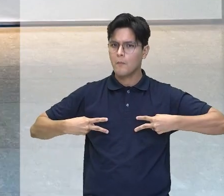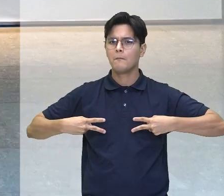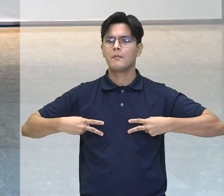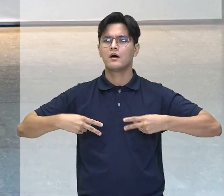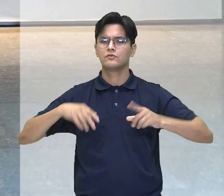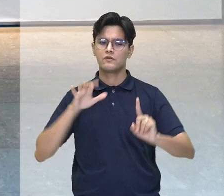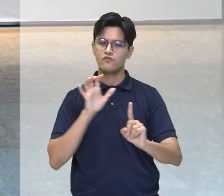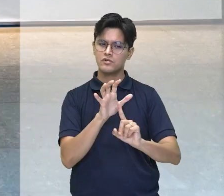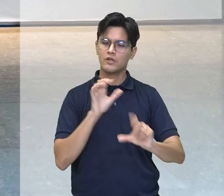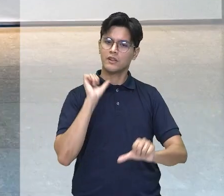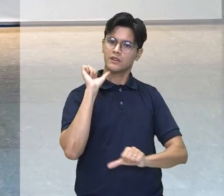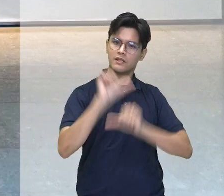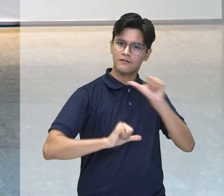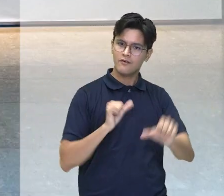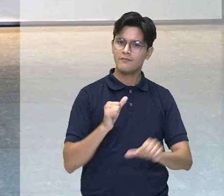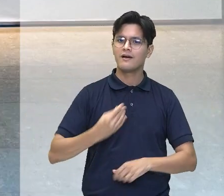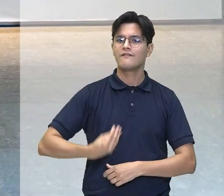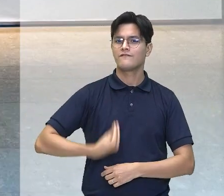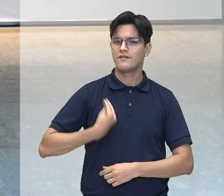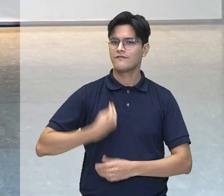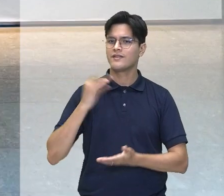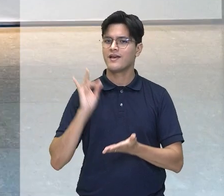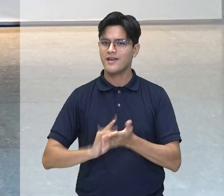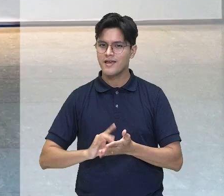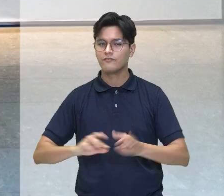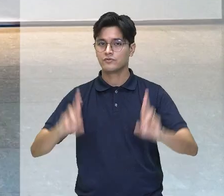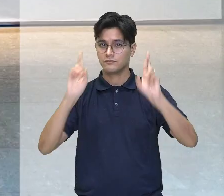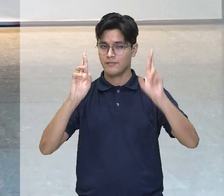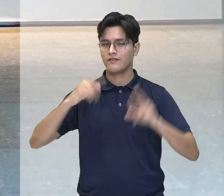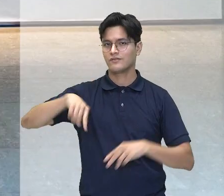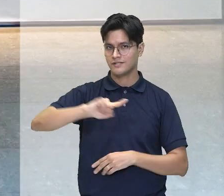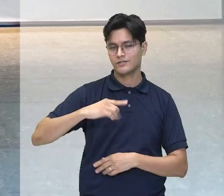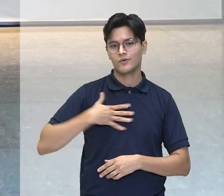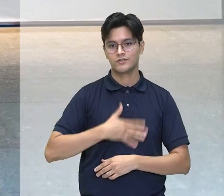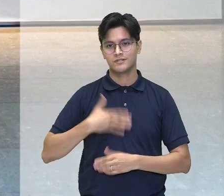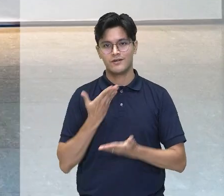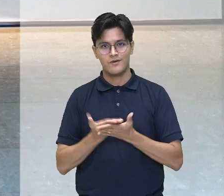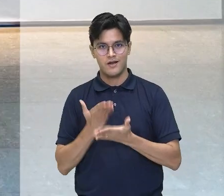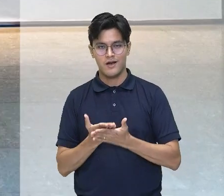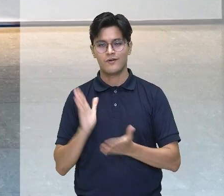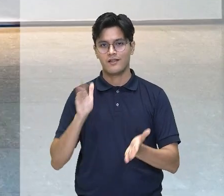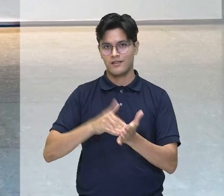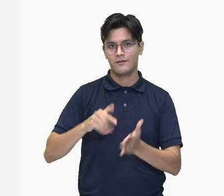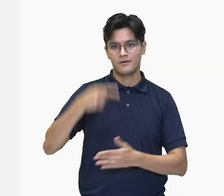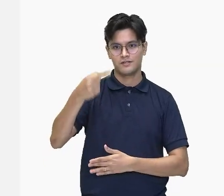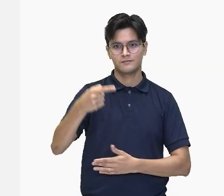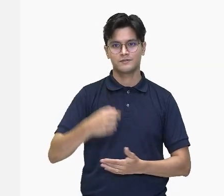realidade. Eu espero que vocês tenham gostado da aula de hoje. Até a próxima!